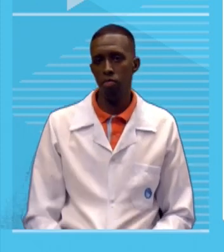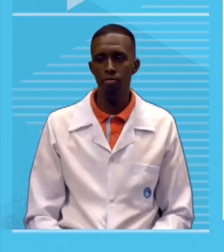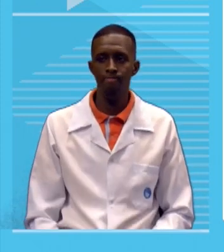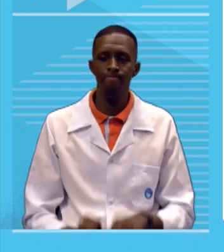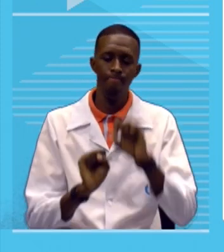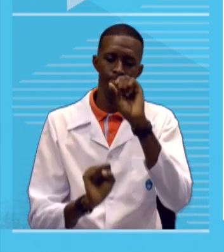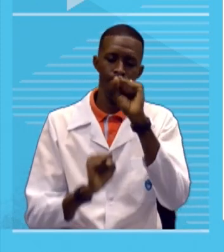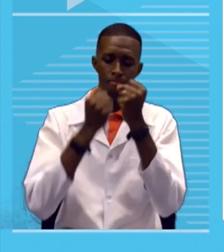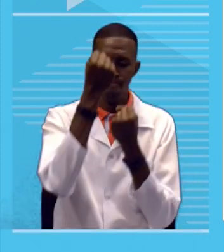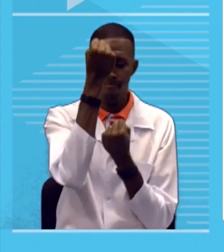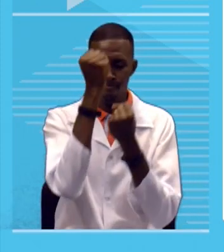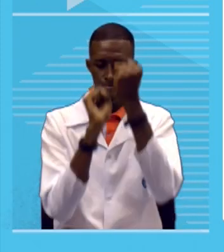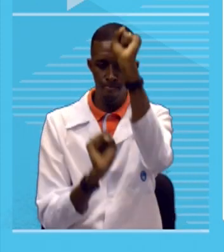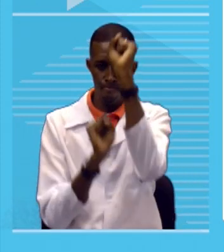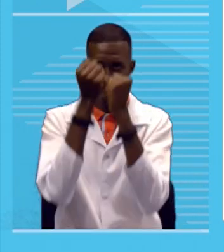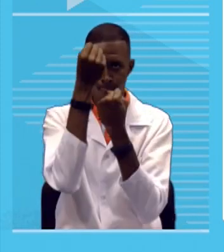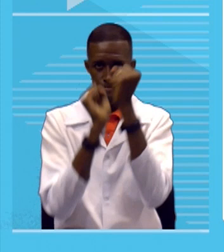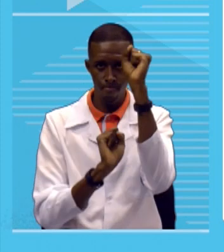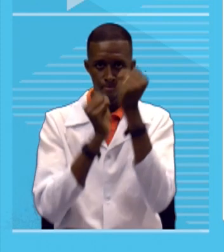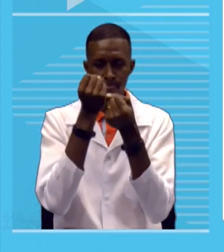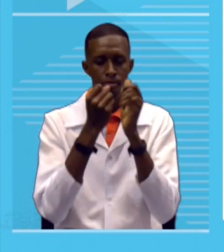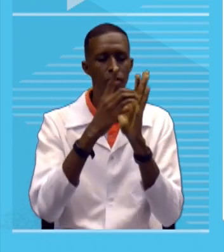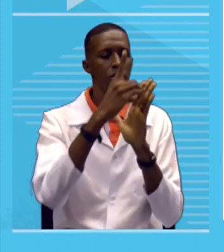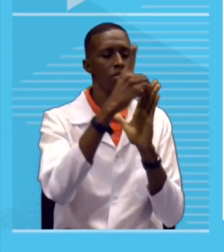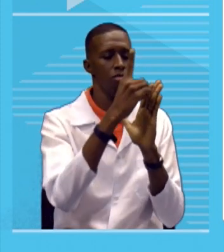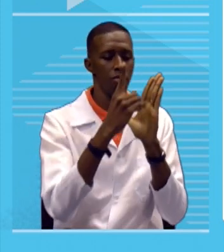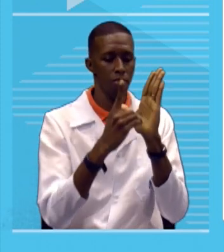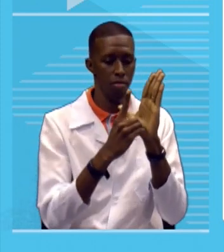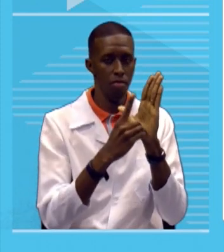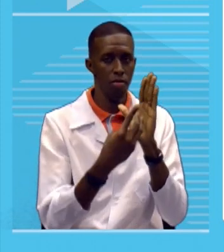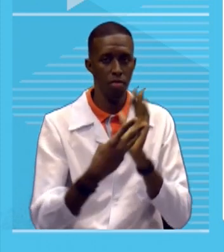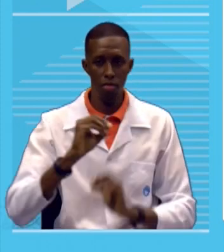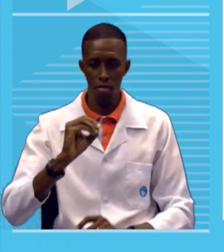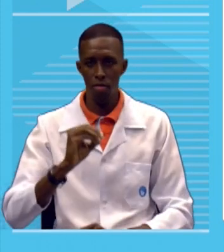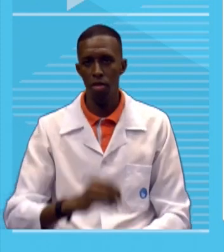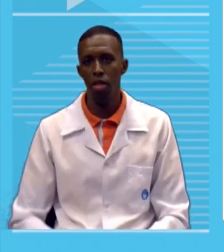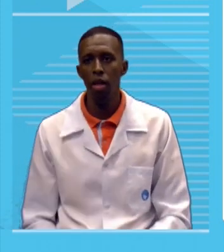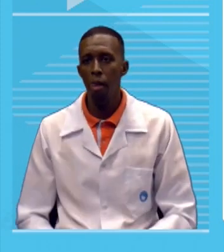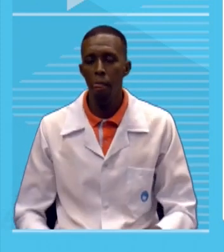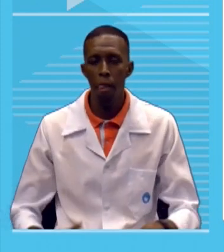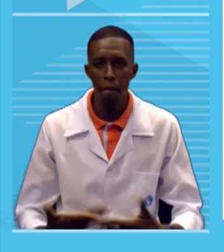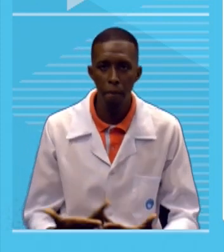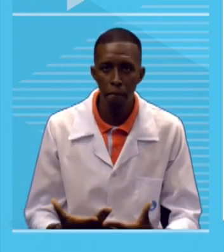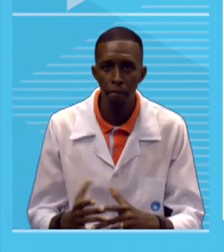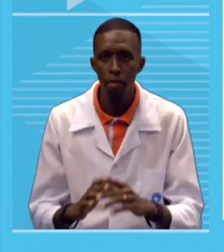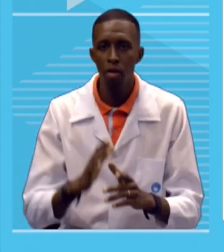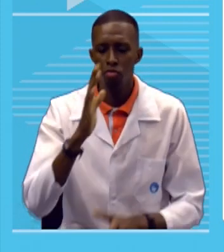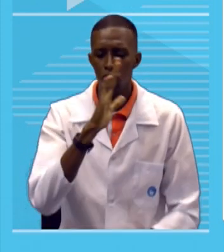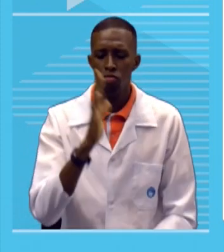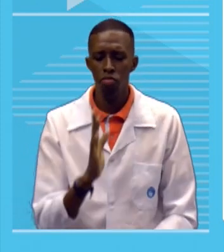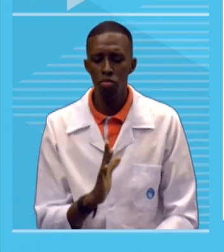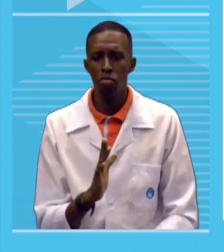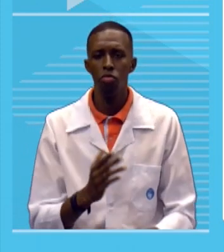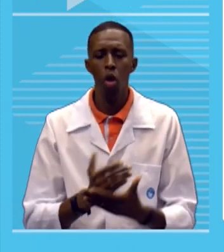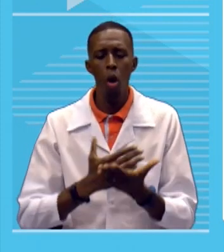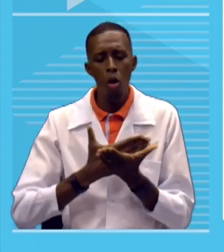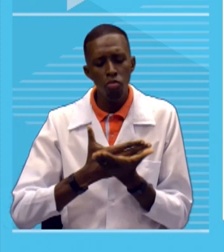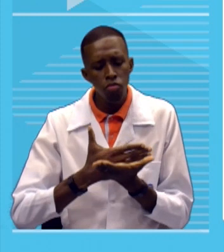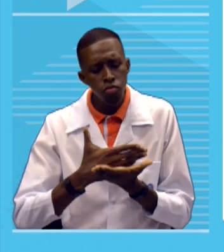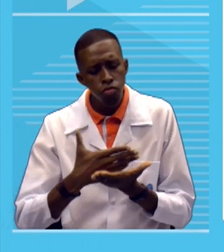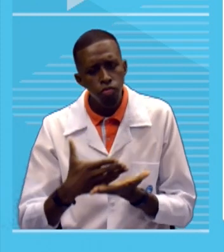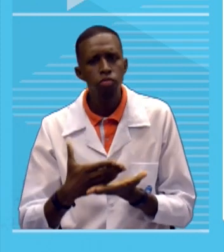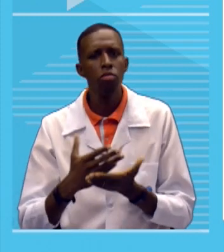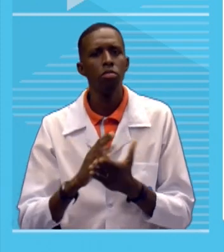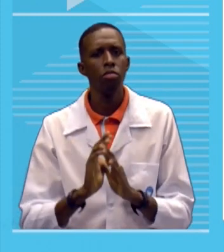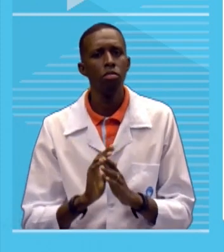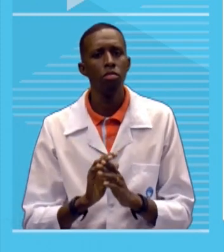década de 30, em que o Brasil começa a se industrializar, uma indústria muito mais pesada. Então, as pessoas elas